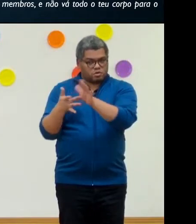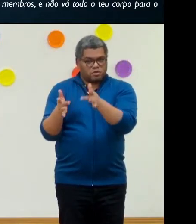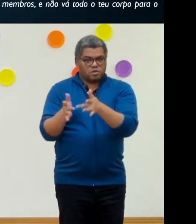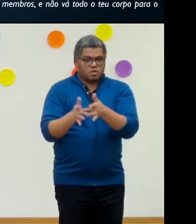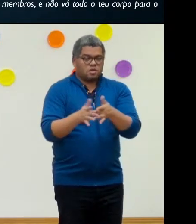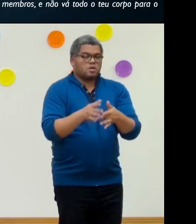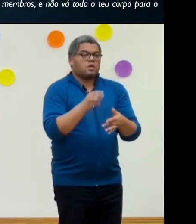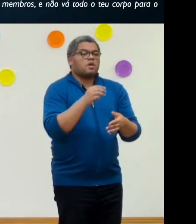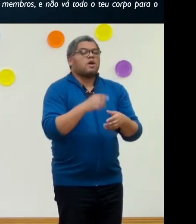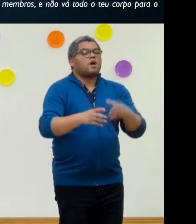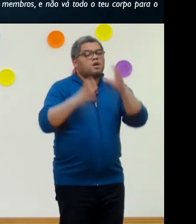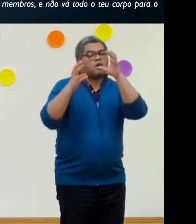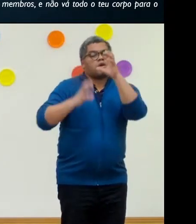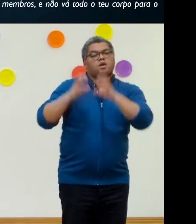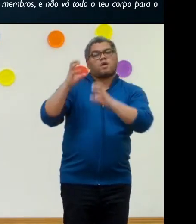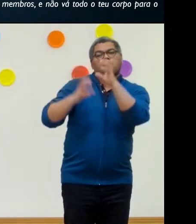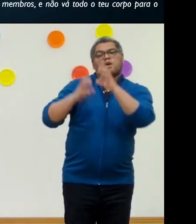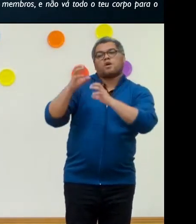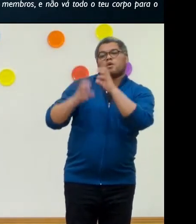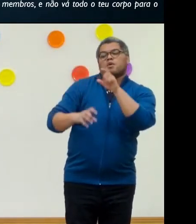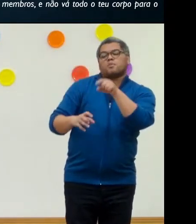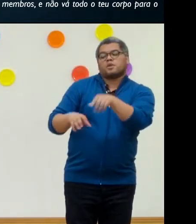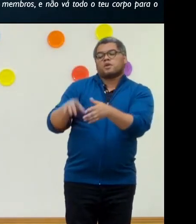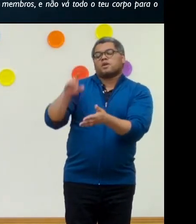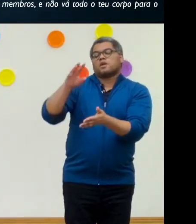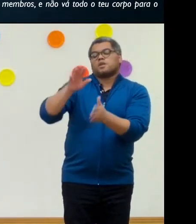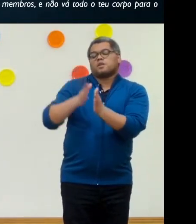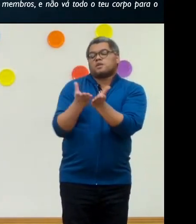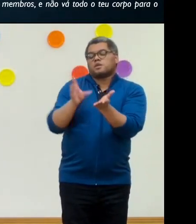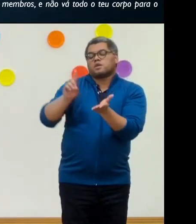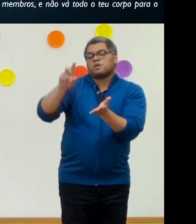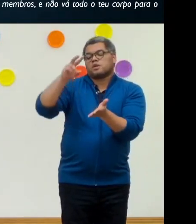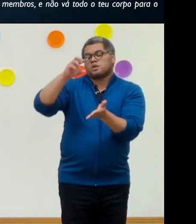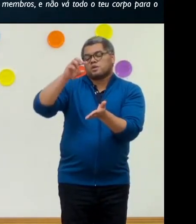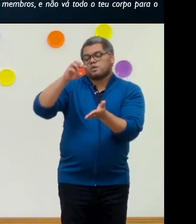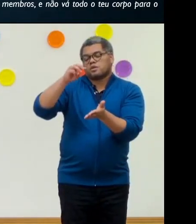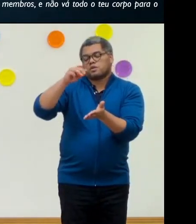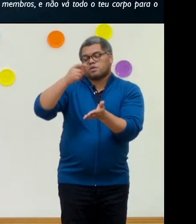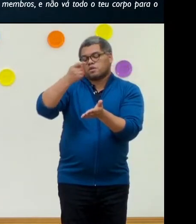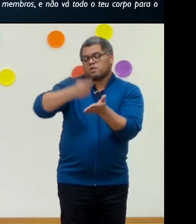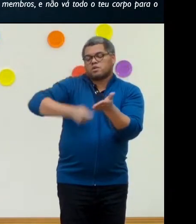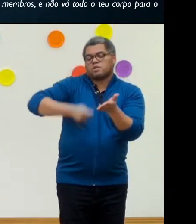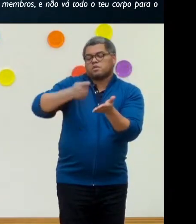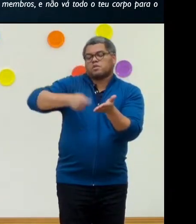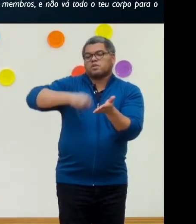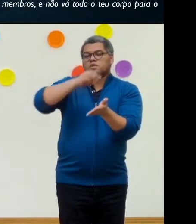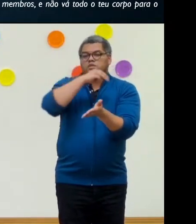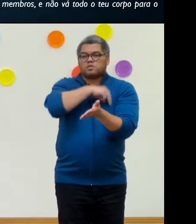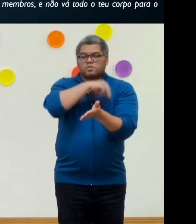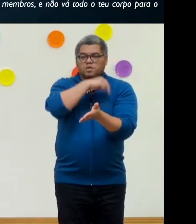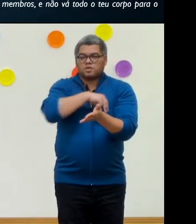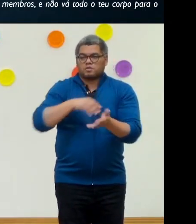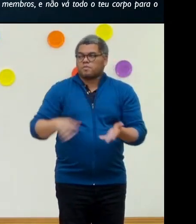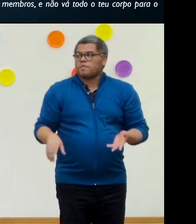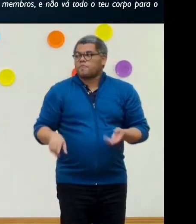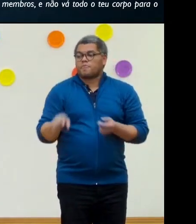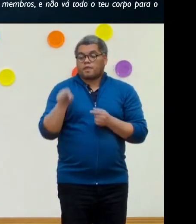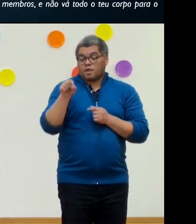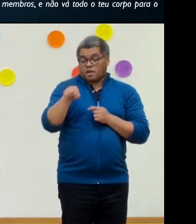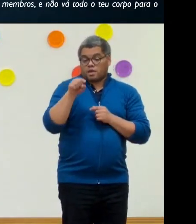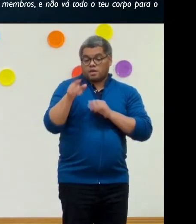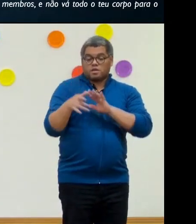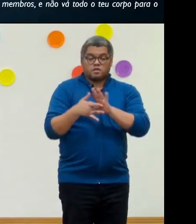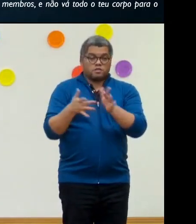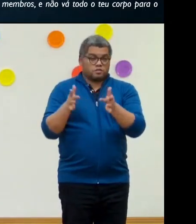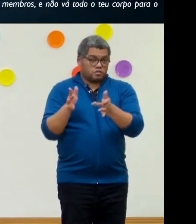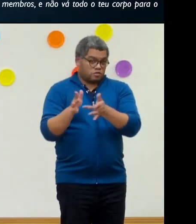5 e briga lá. Fica brigando a madrugada inteira com Mateus 5. Arranca o olho. Esse é Jesus, o Jesus Paz e